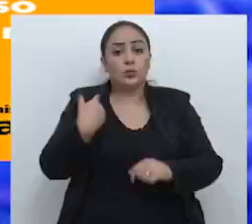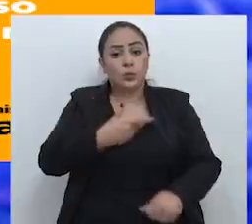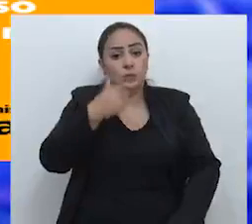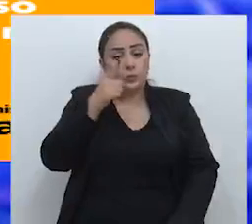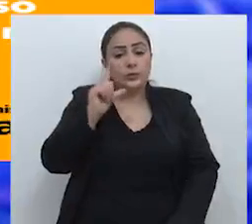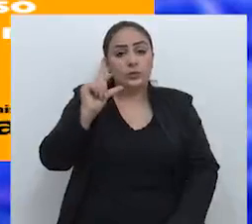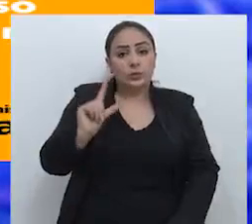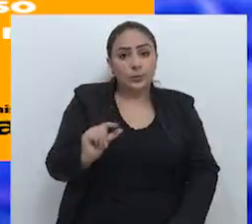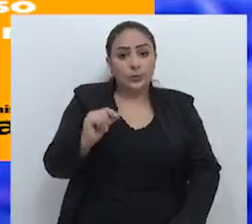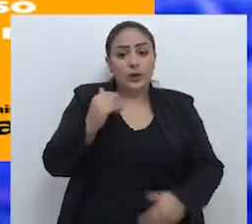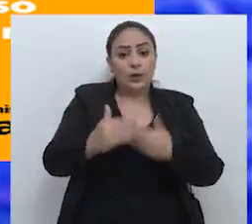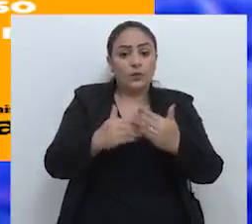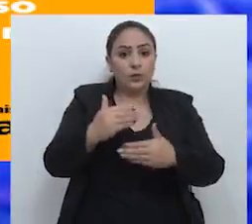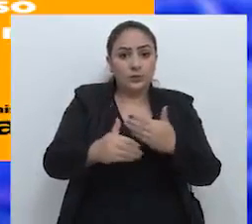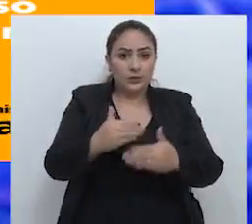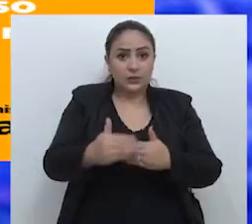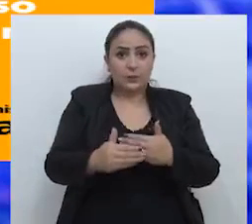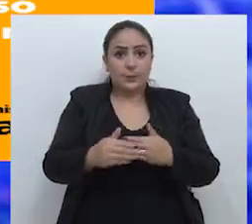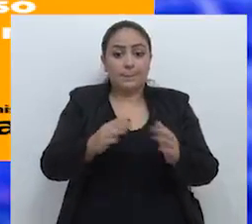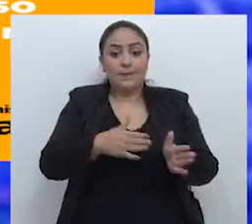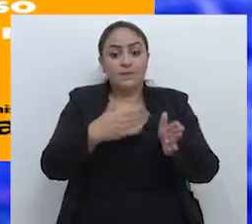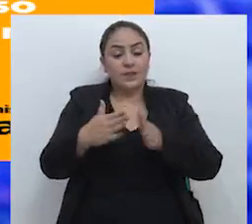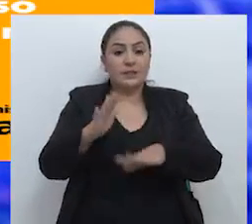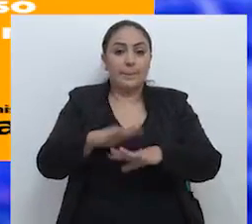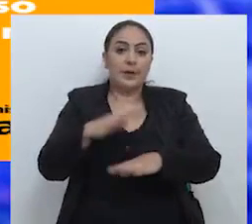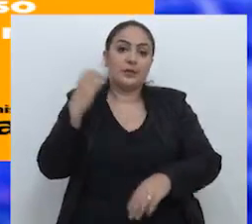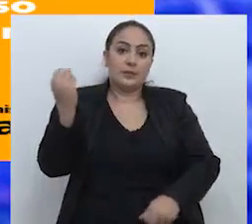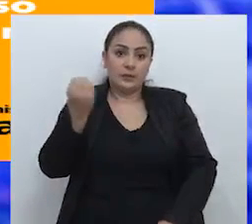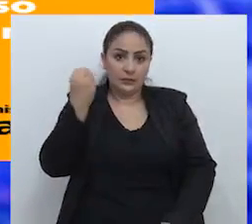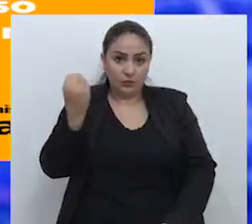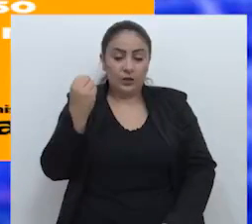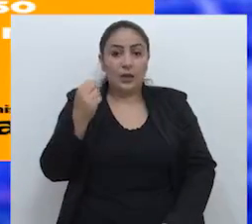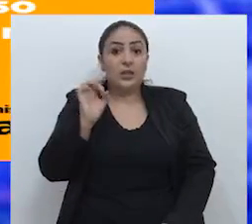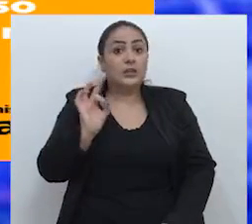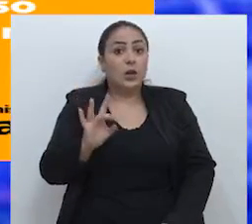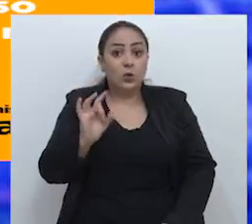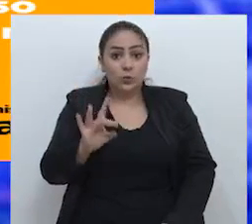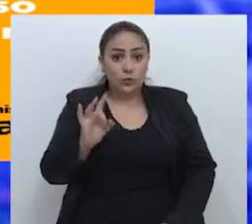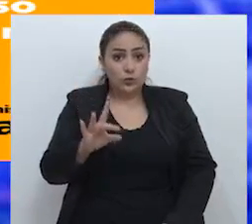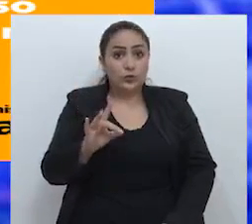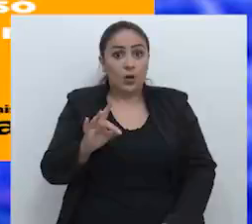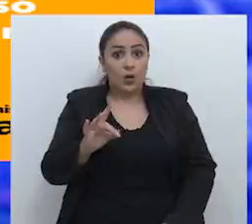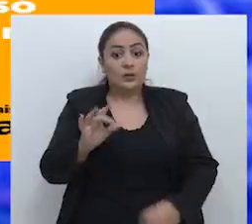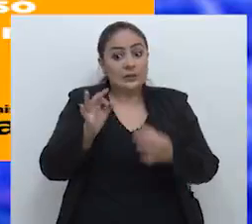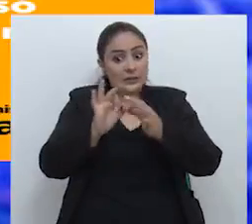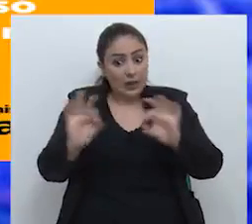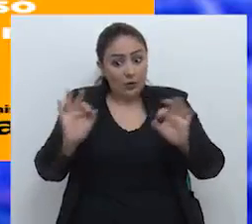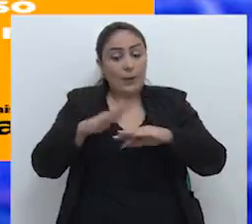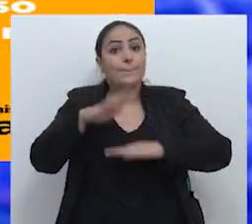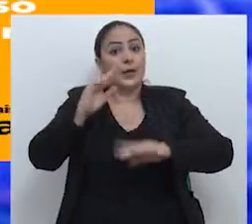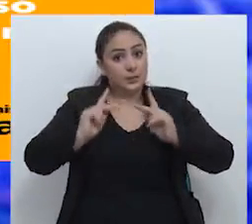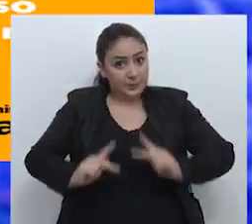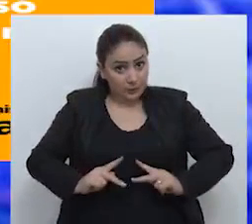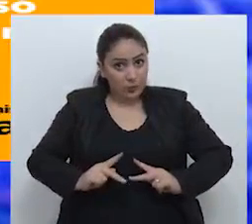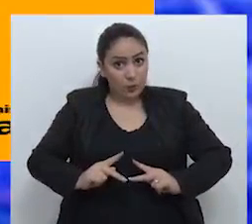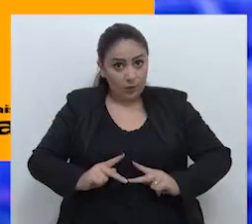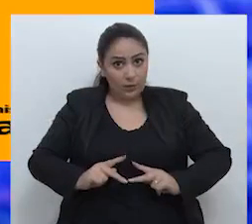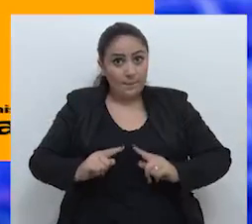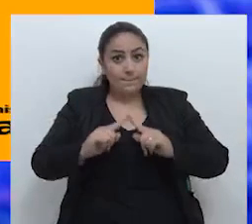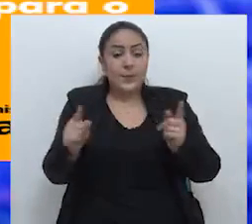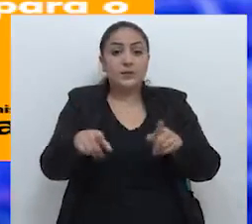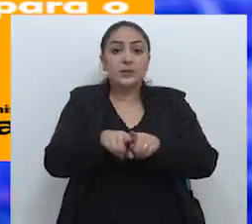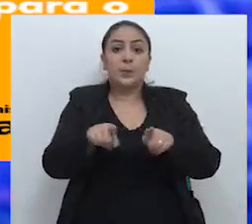gente reduza a evolução para a fase mais crítica. Com isso, a gente não só salva mais gente, mas